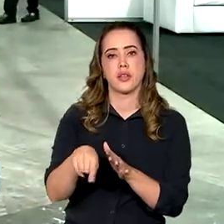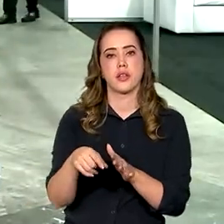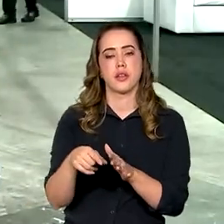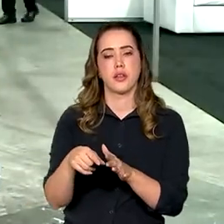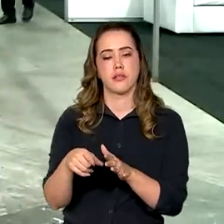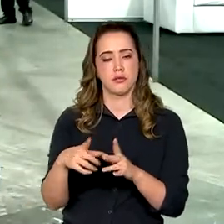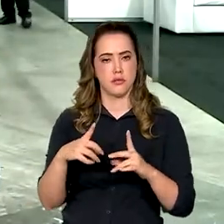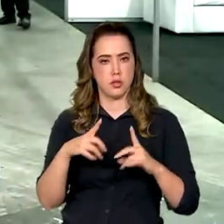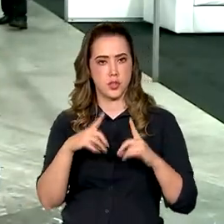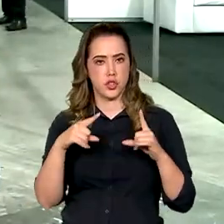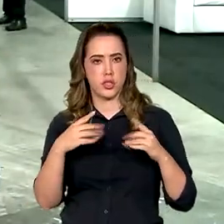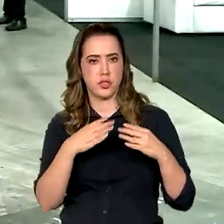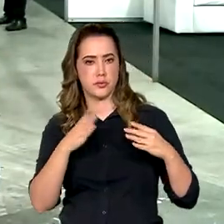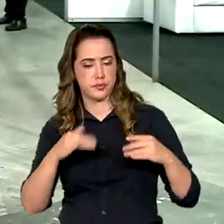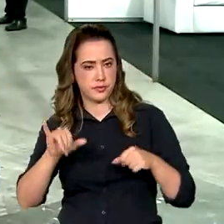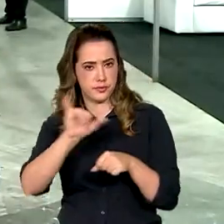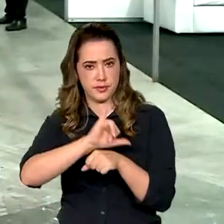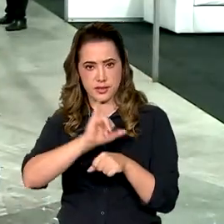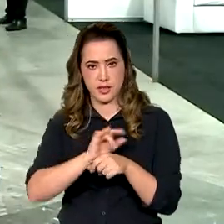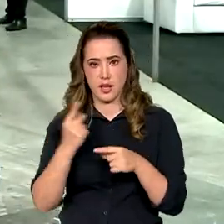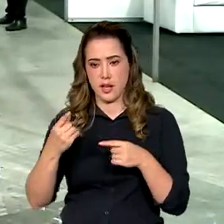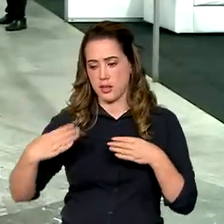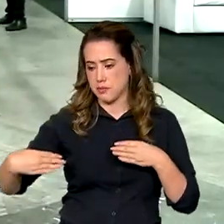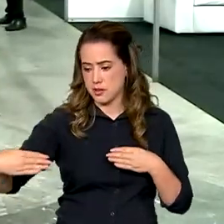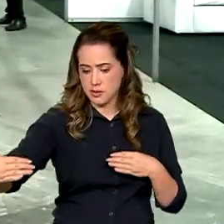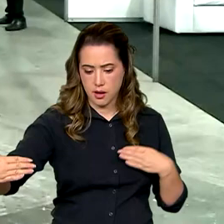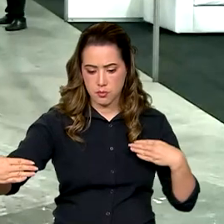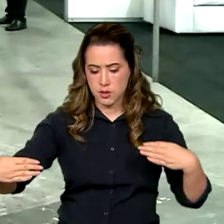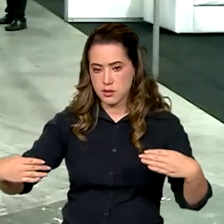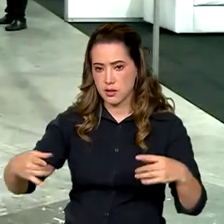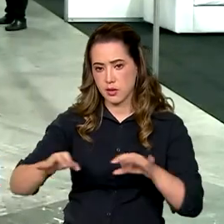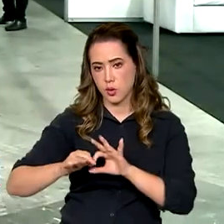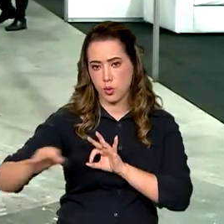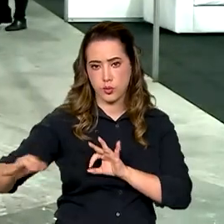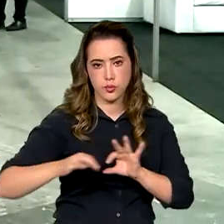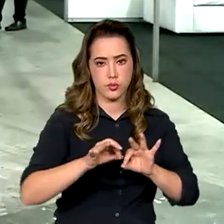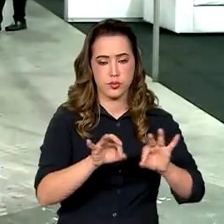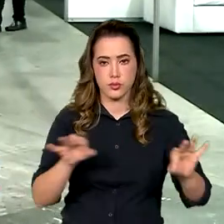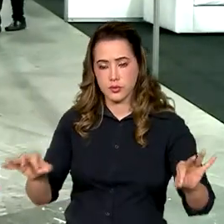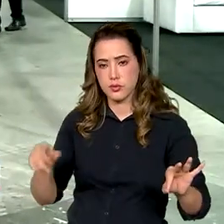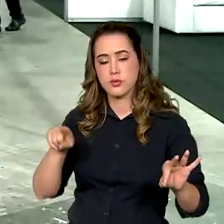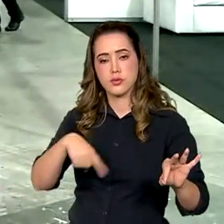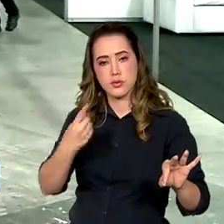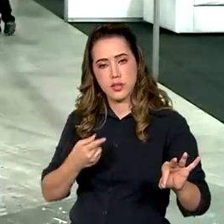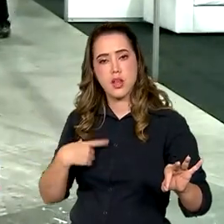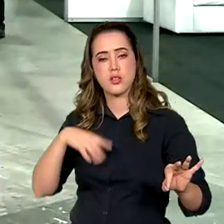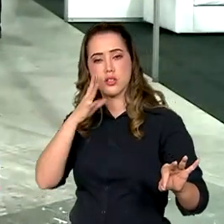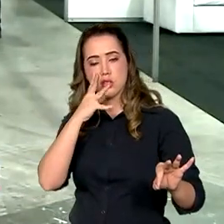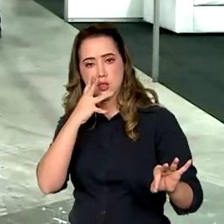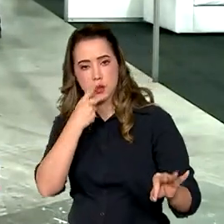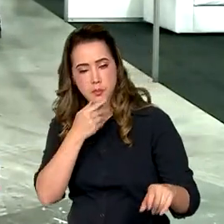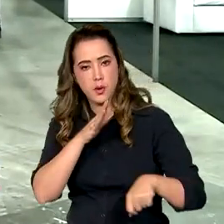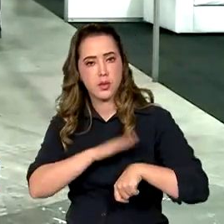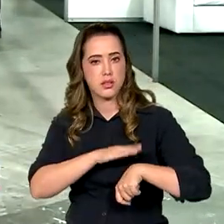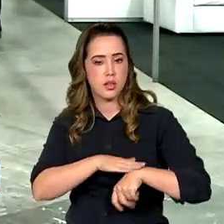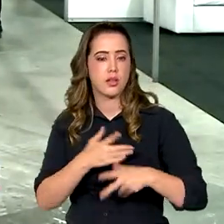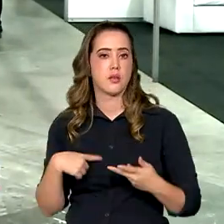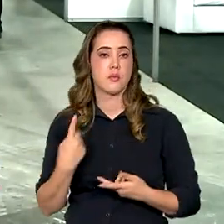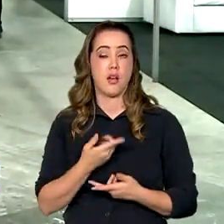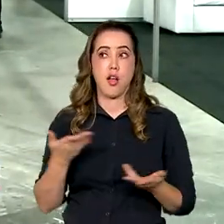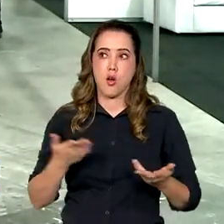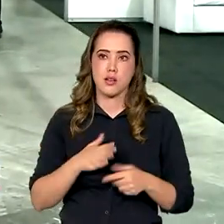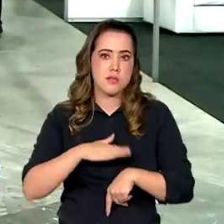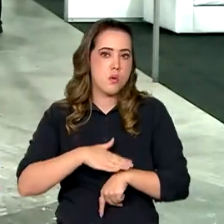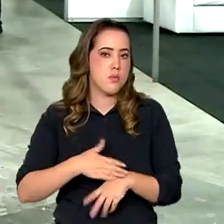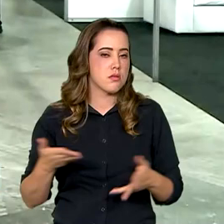outro. E para marcar um horário no ministério e no outro, a gente já vai gastando muito tempo. Então, esse momento aqui, onde Brasília veio até a gente, é uma